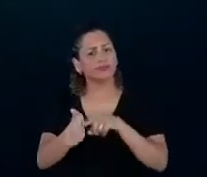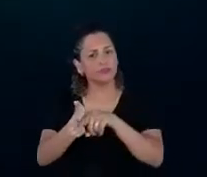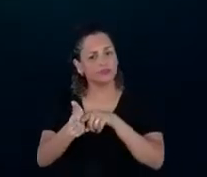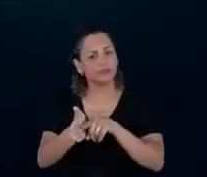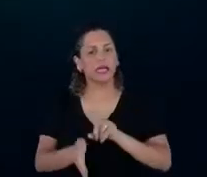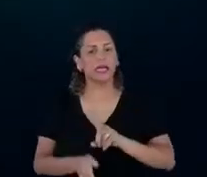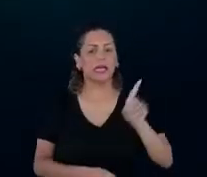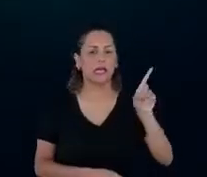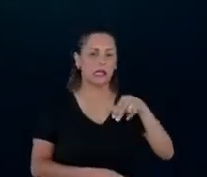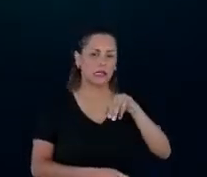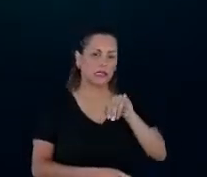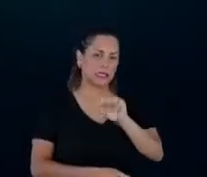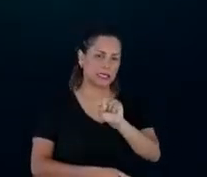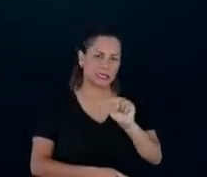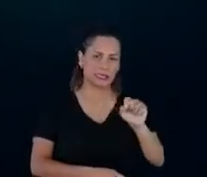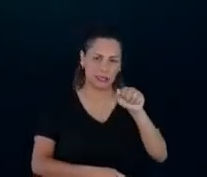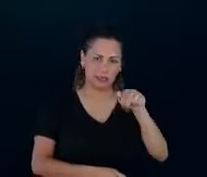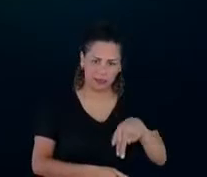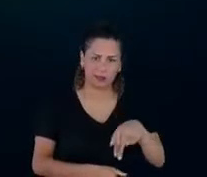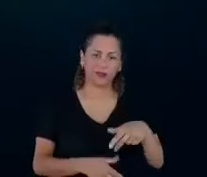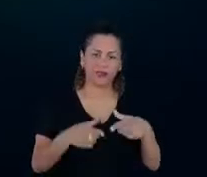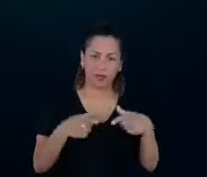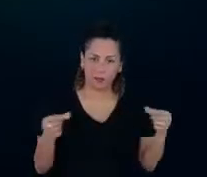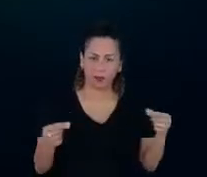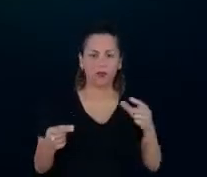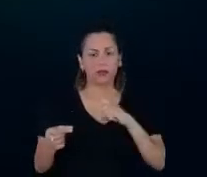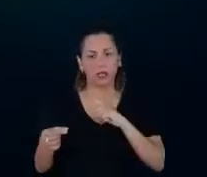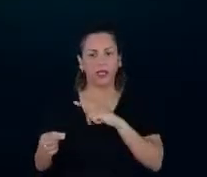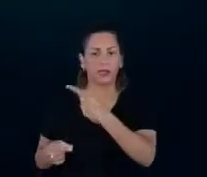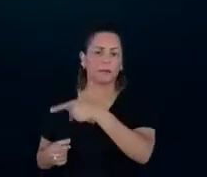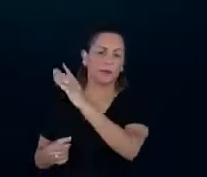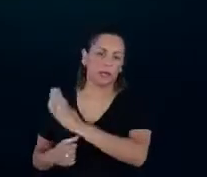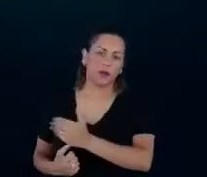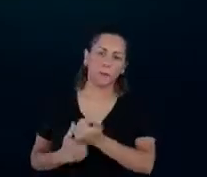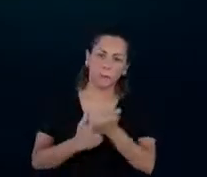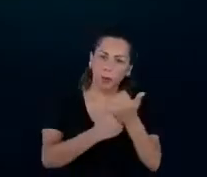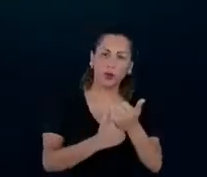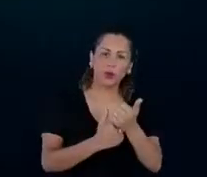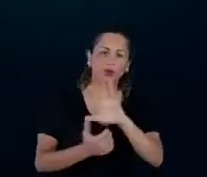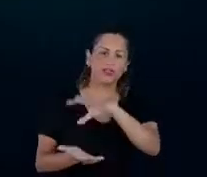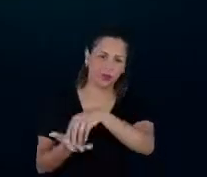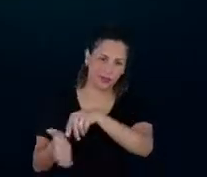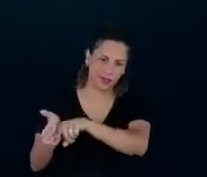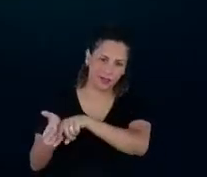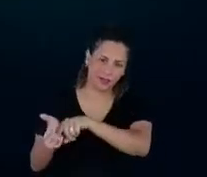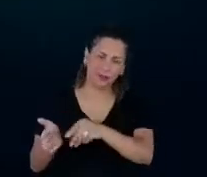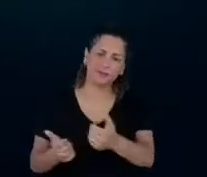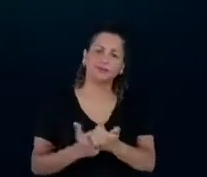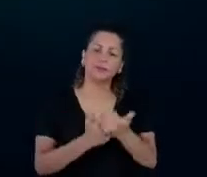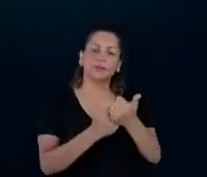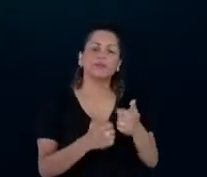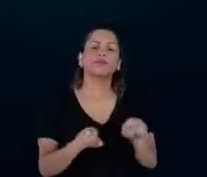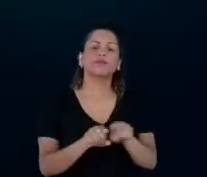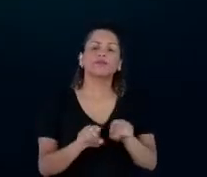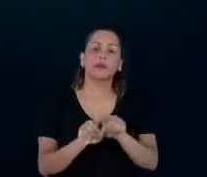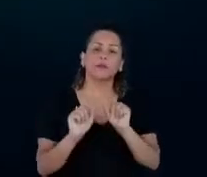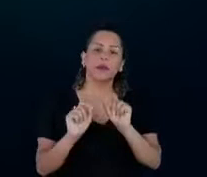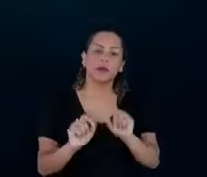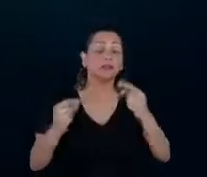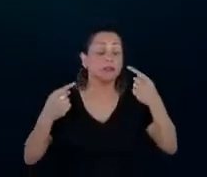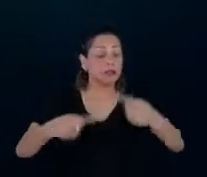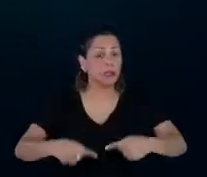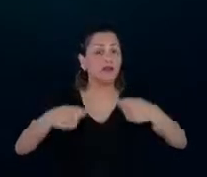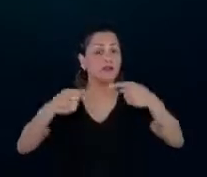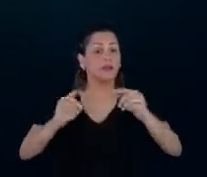né? Com apoio aqui do Brasil, com centros de pesquisas do Brasil, né? E também os desafios hoje, já